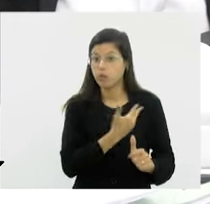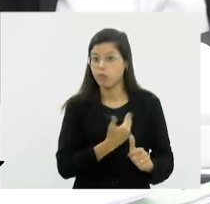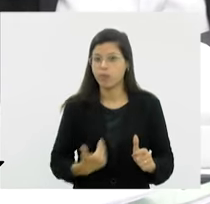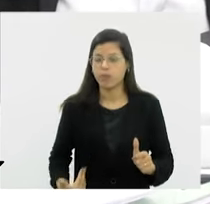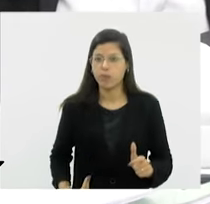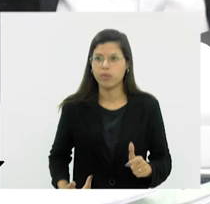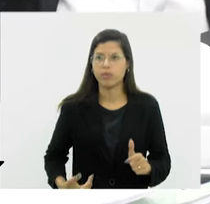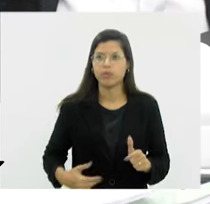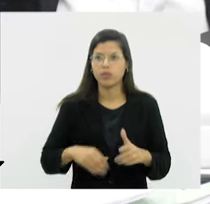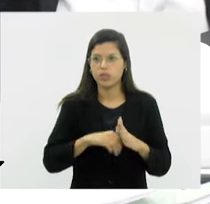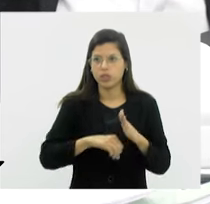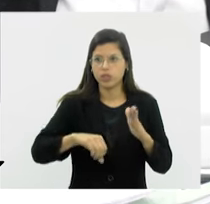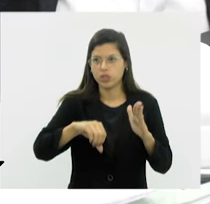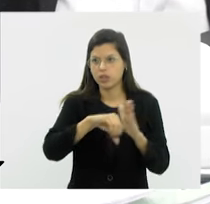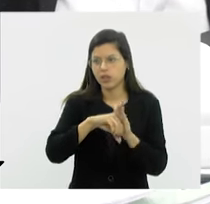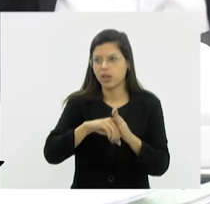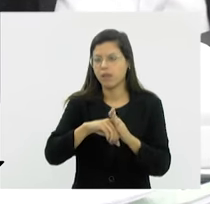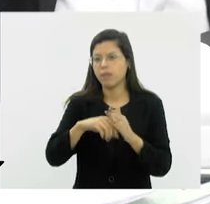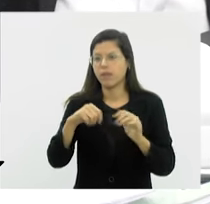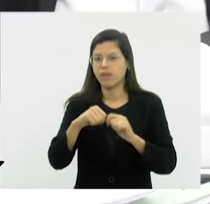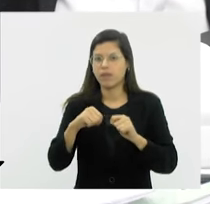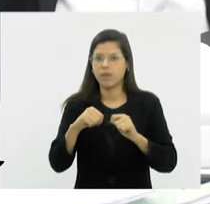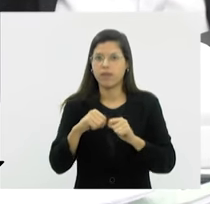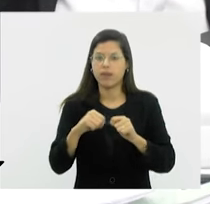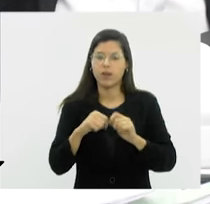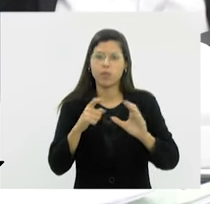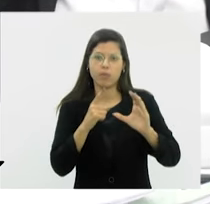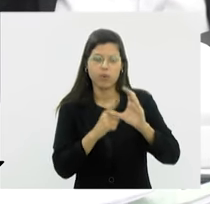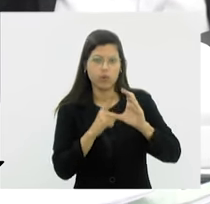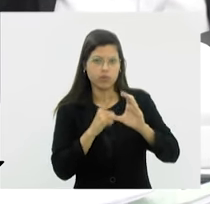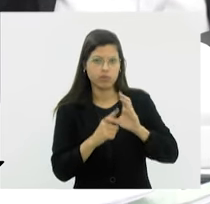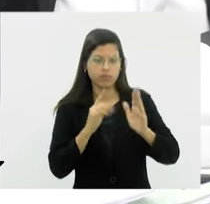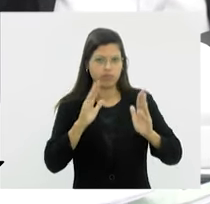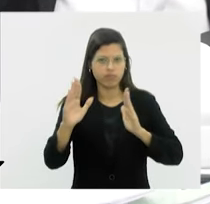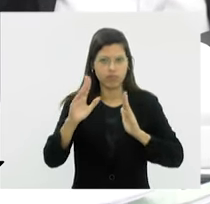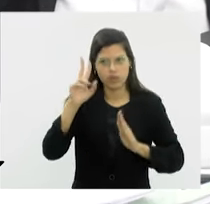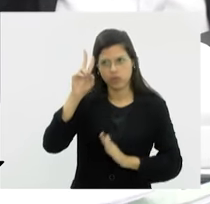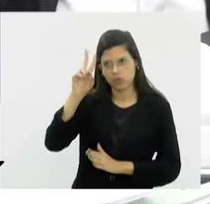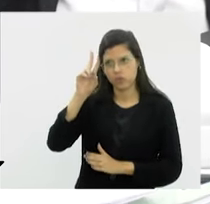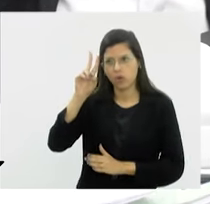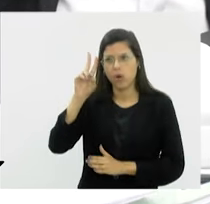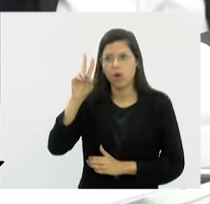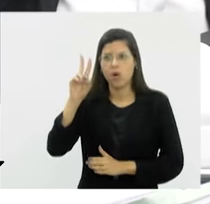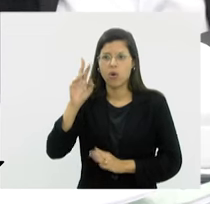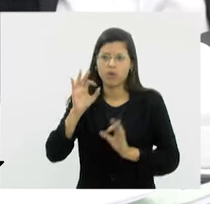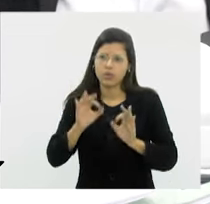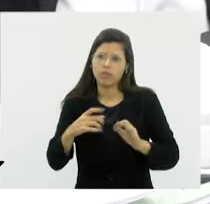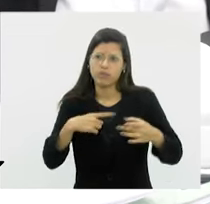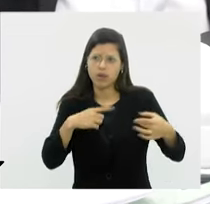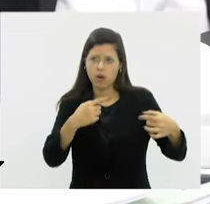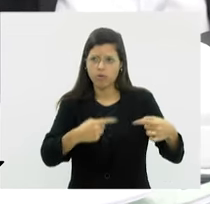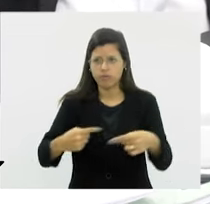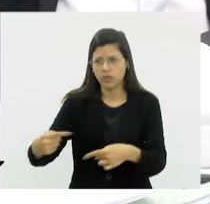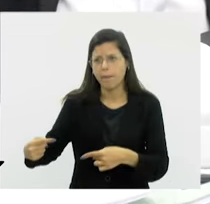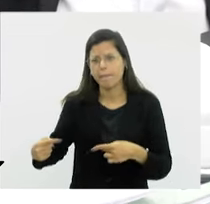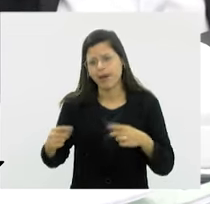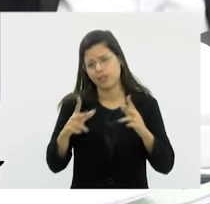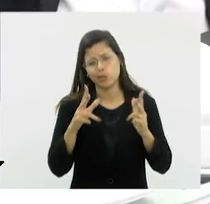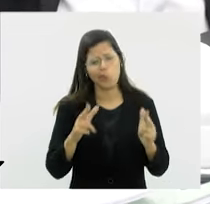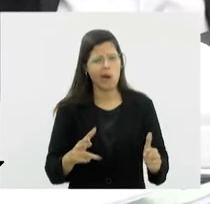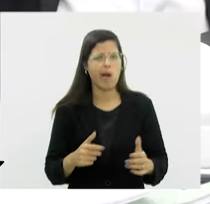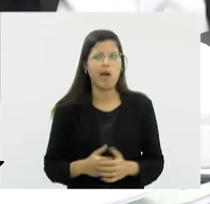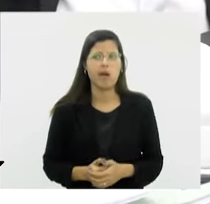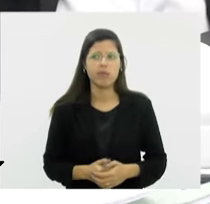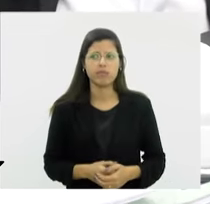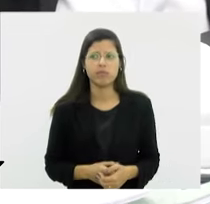crimes cometidos pelos comunistas no período histórico, certamente seria objeto de uma discussão similar e também